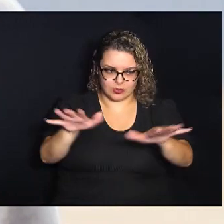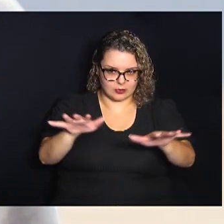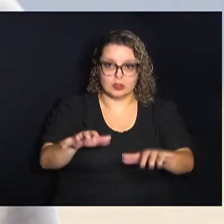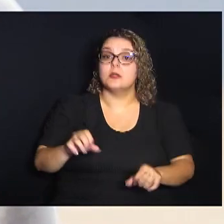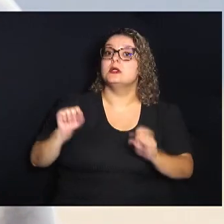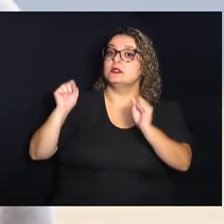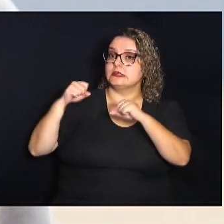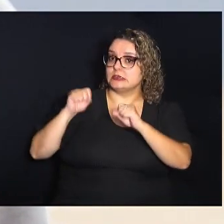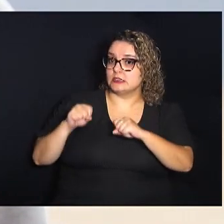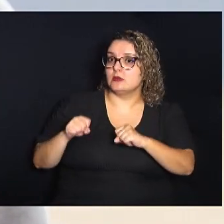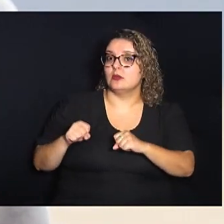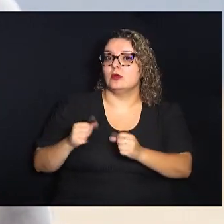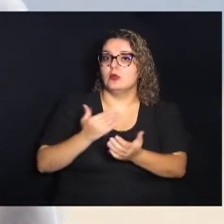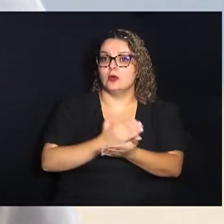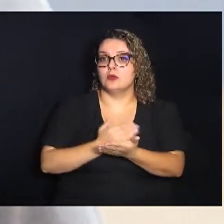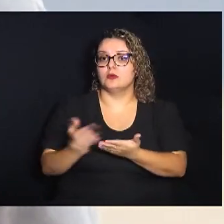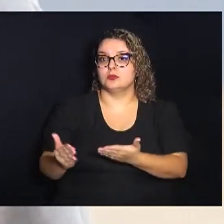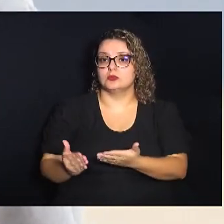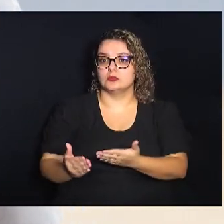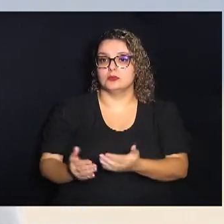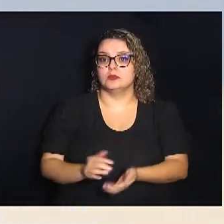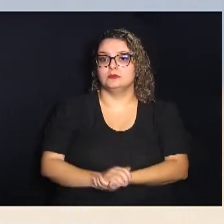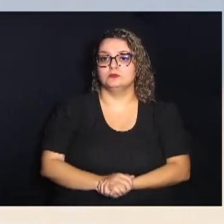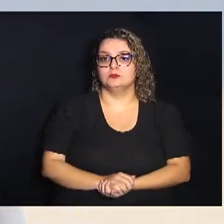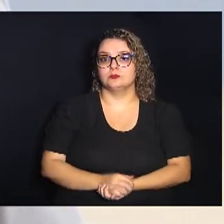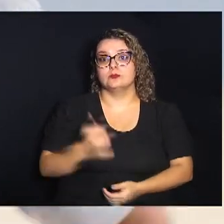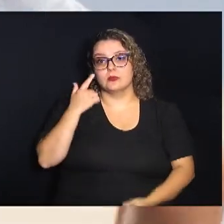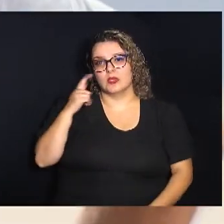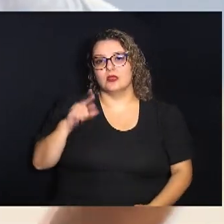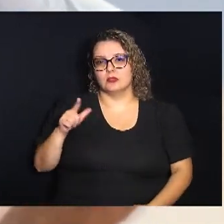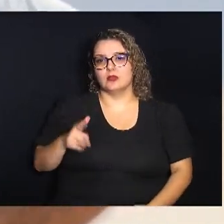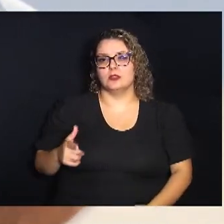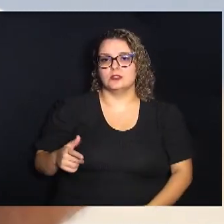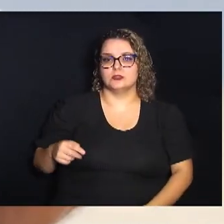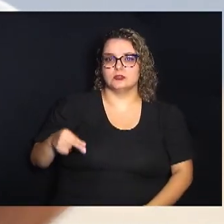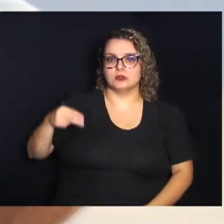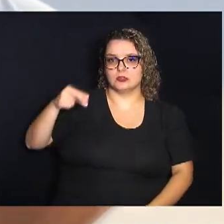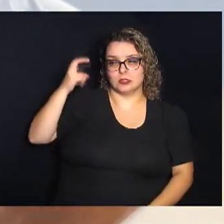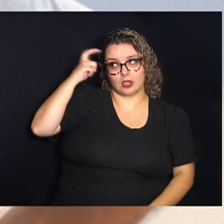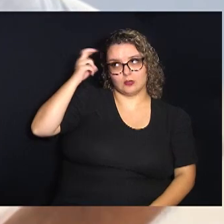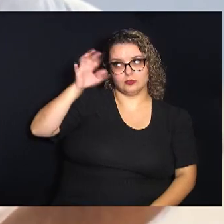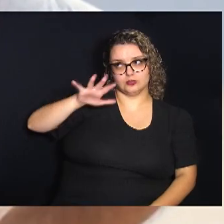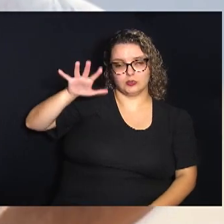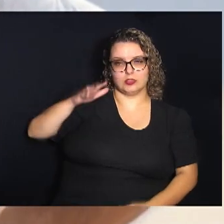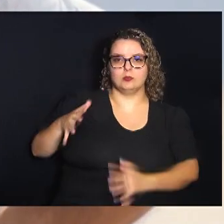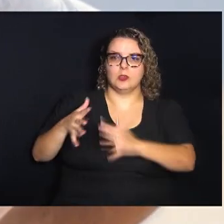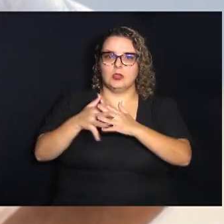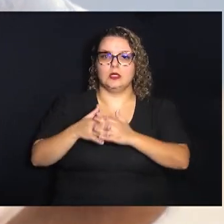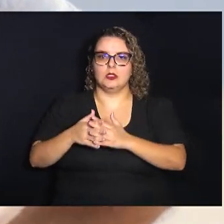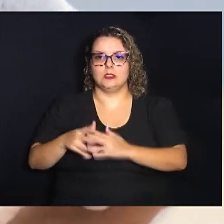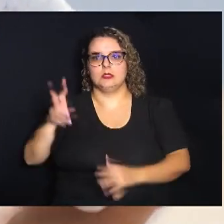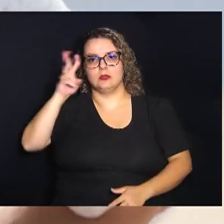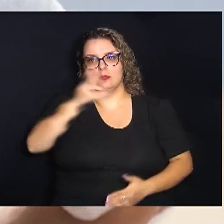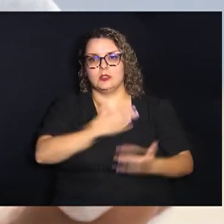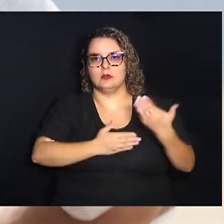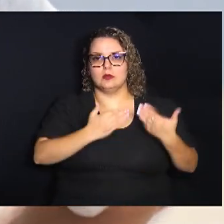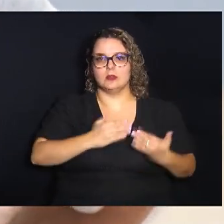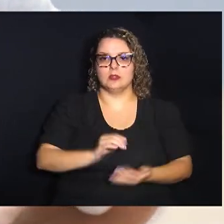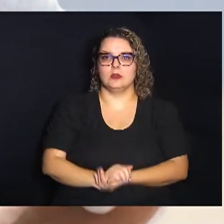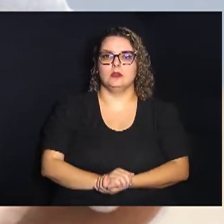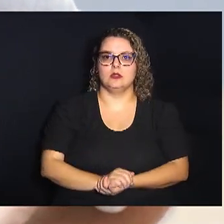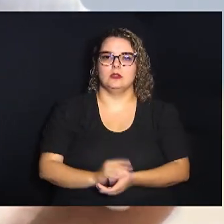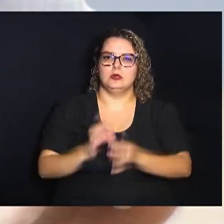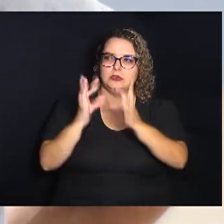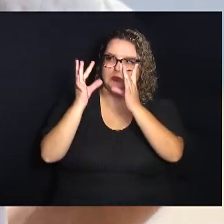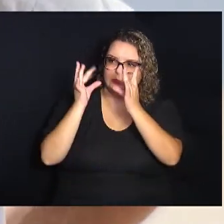Exato. Começou muito mais, lógico, foi uma cultura norte-americana, né? Tem toda uma história aí por trás. E foi se